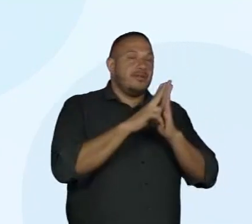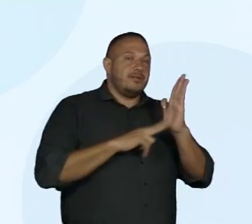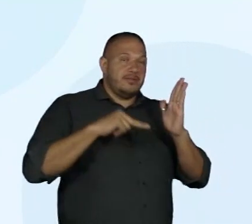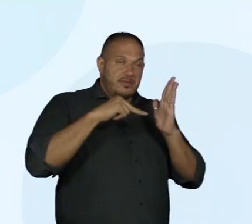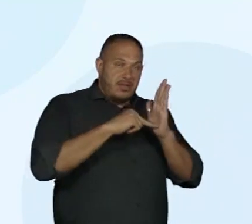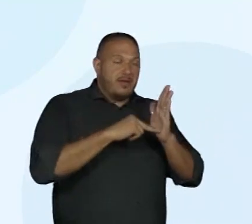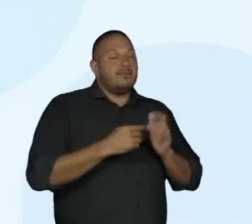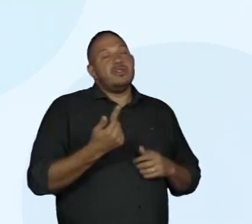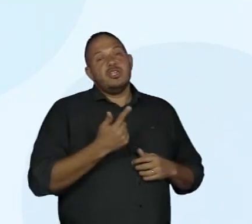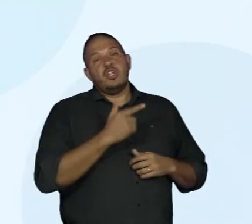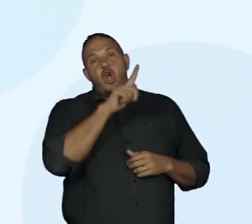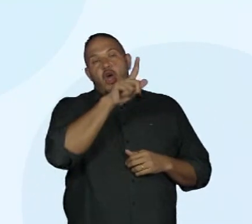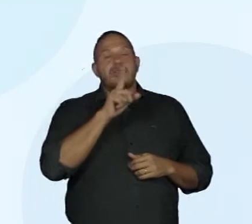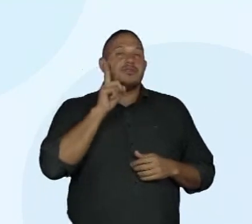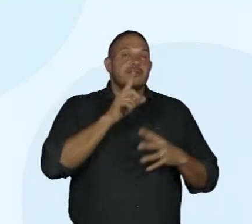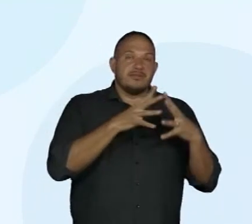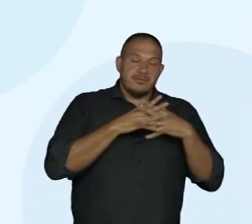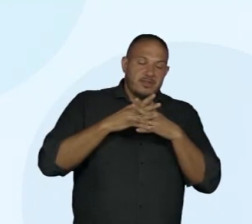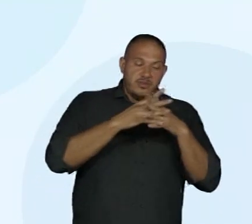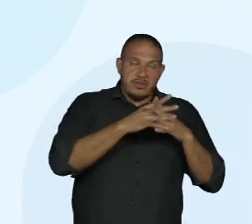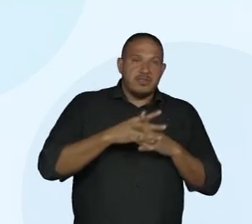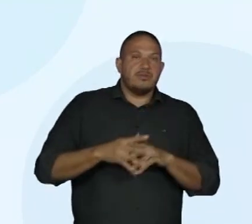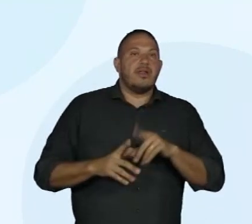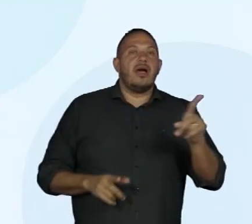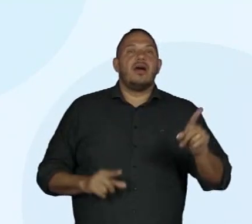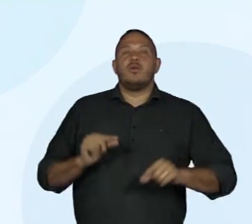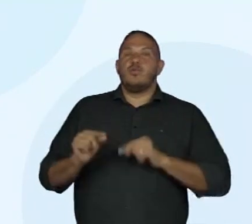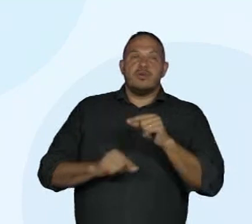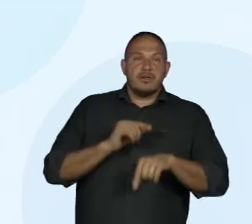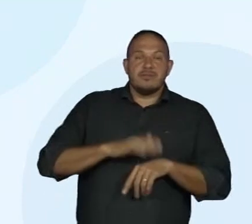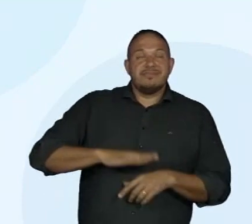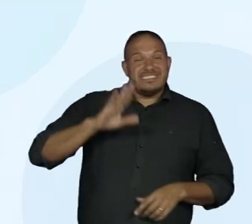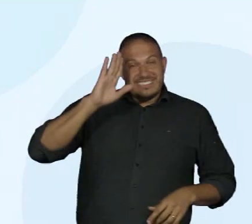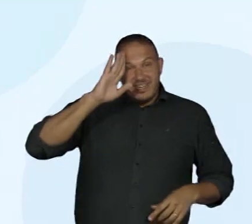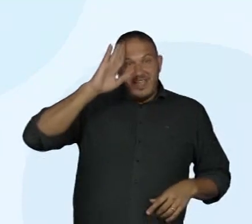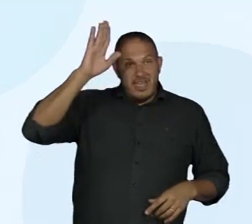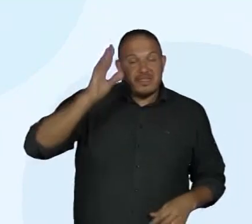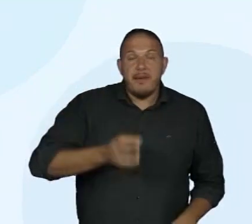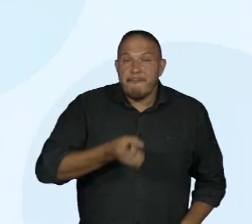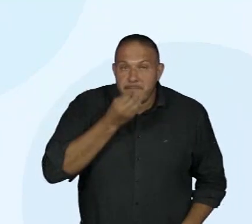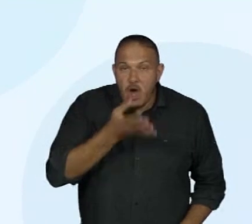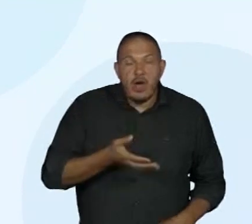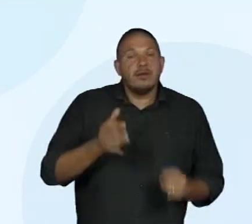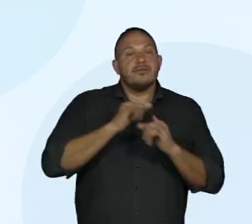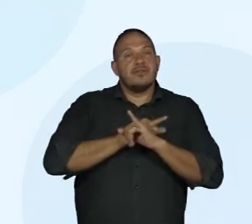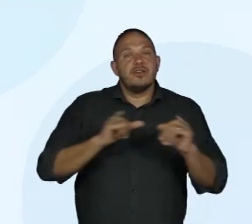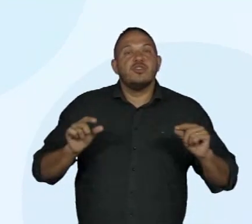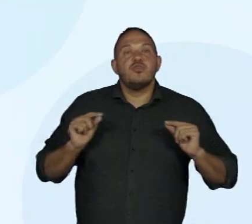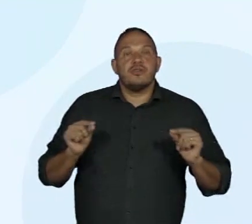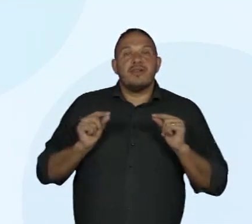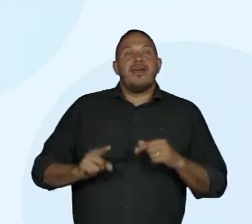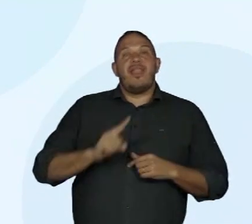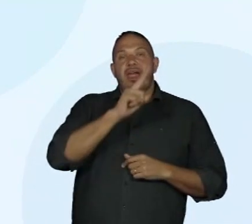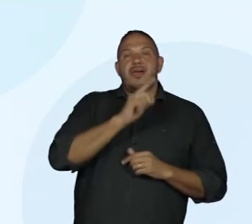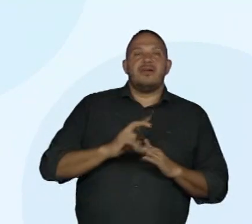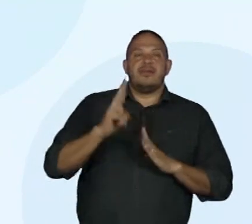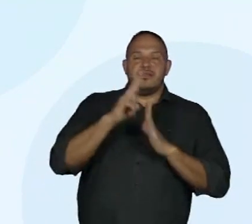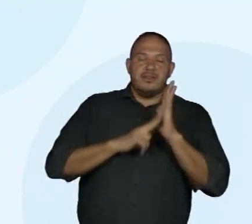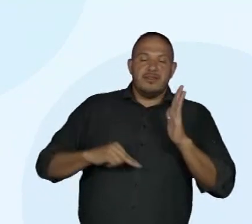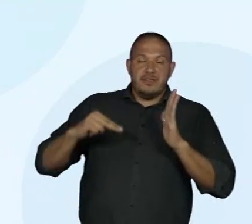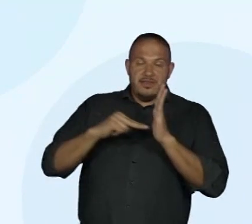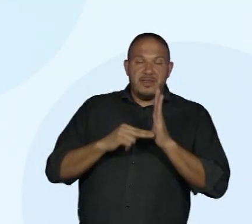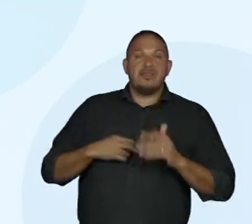outras regiões dos Estados Unidos. Uma das principais boas notícias veio da Nova Zelândia, onde